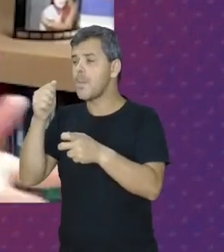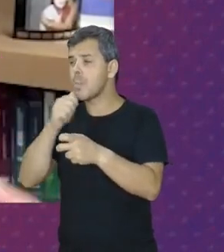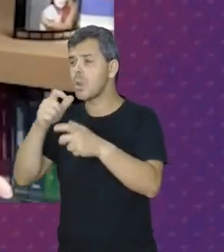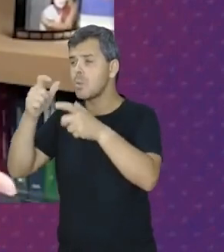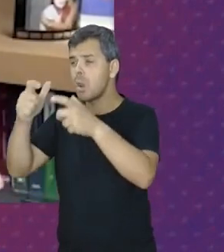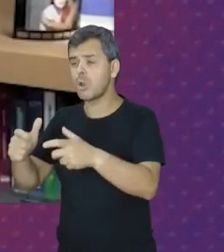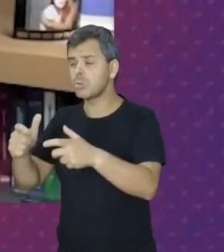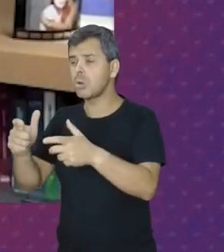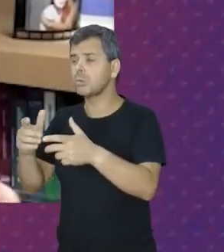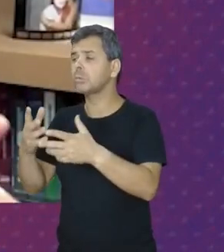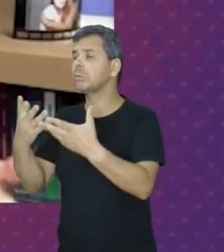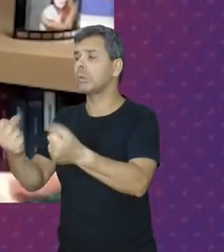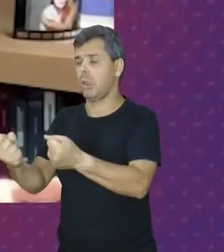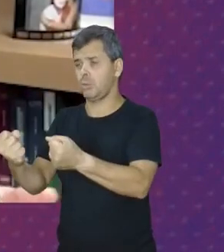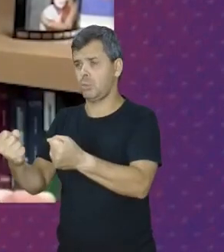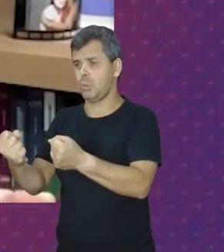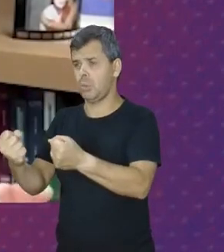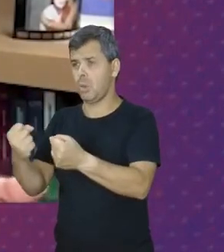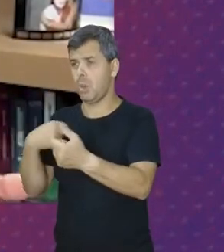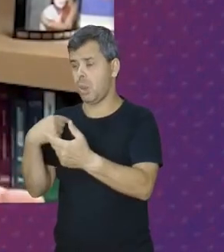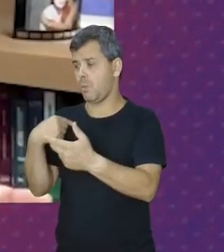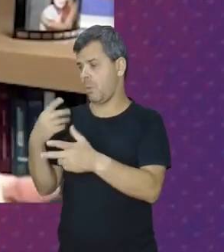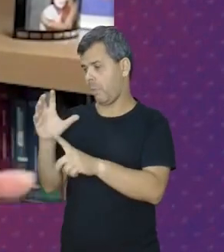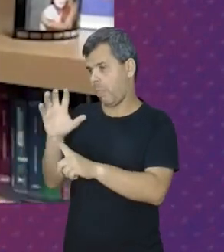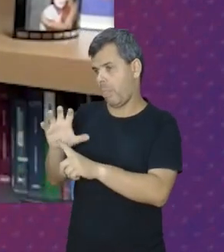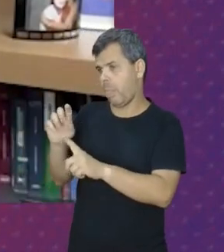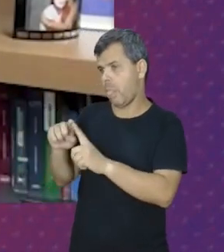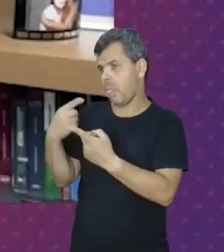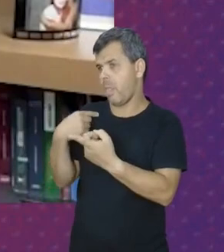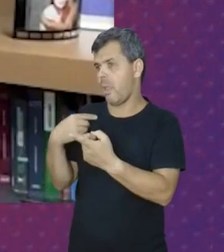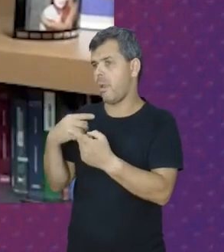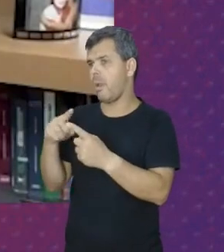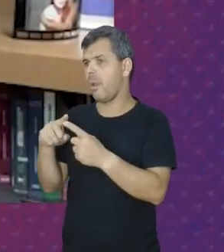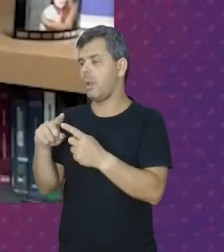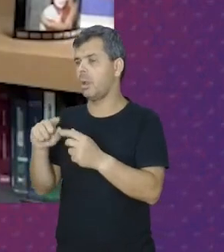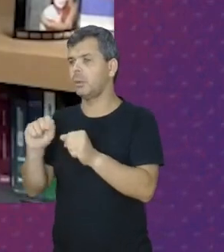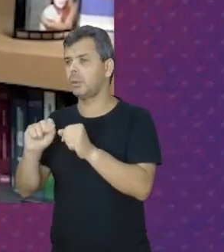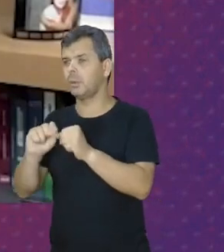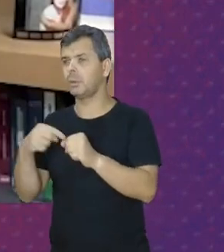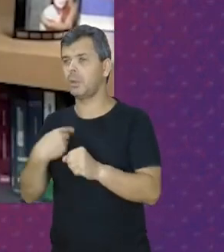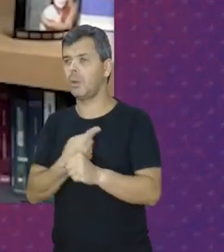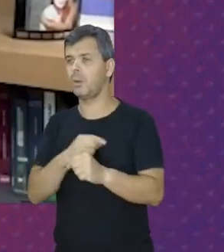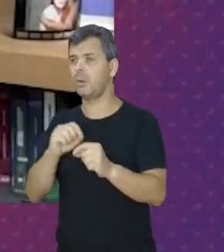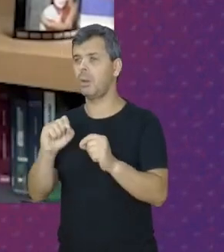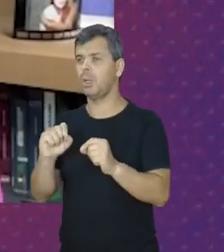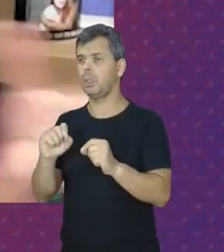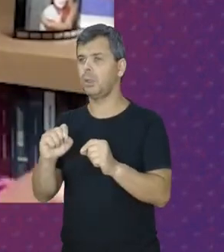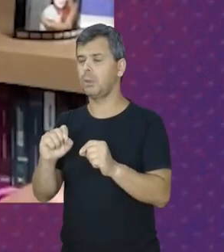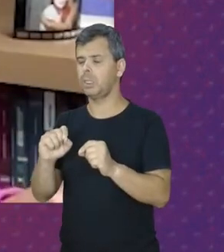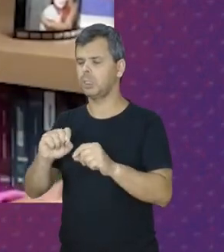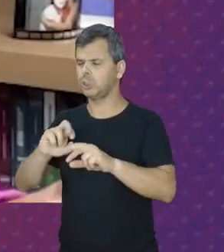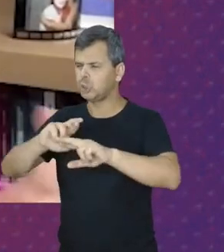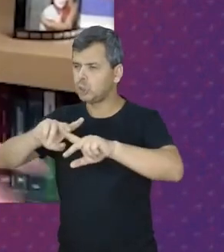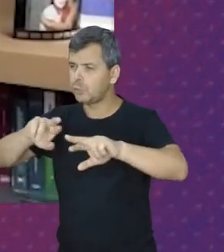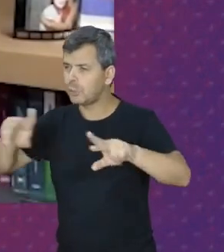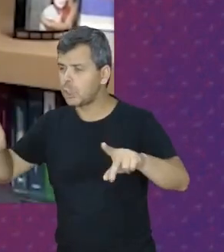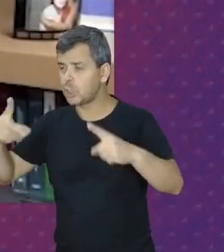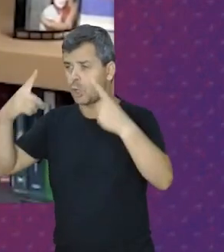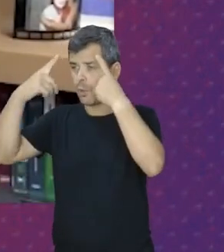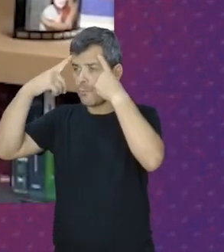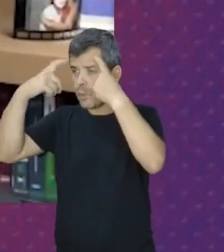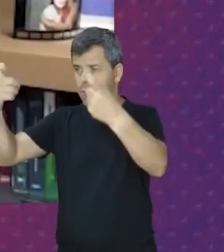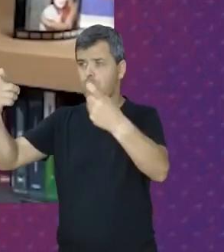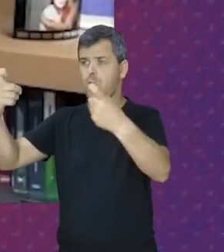a incomodar. E a reação, lamentável reação, são inúmeras formas de